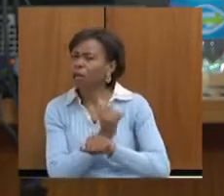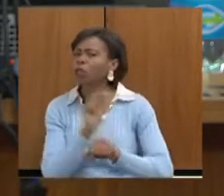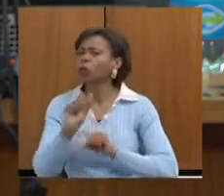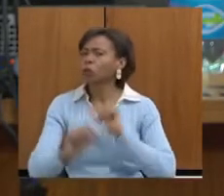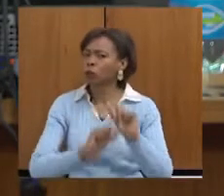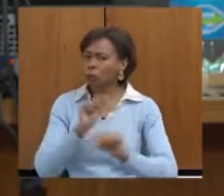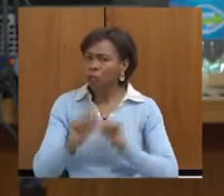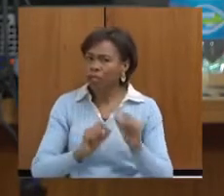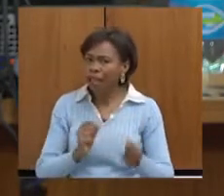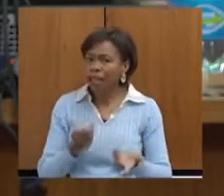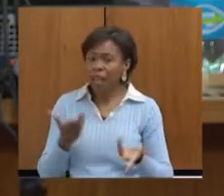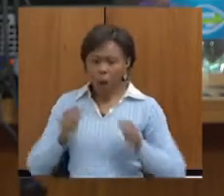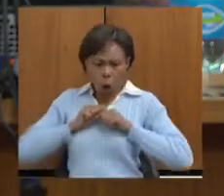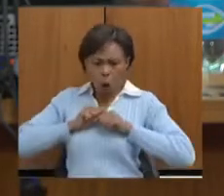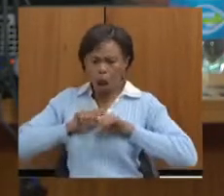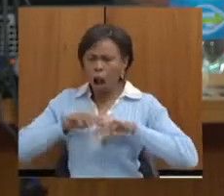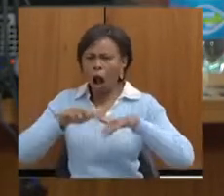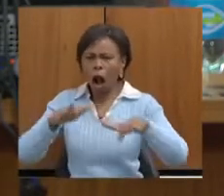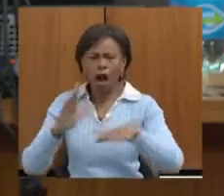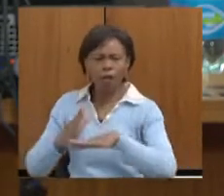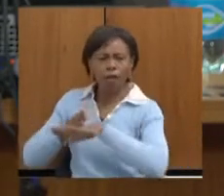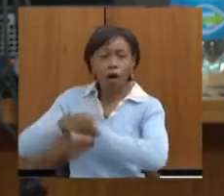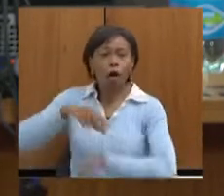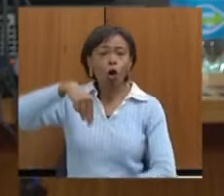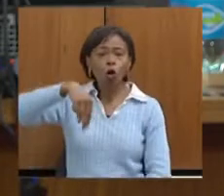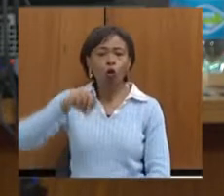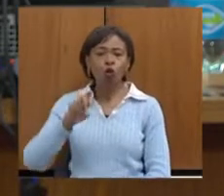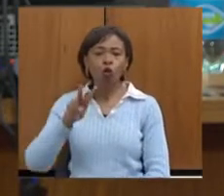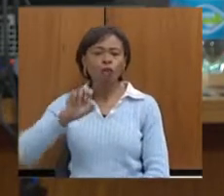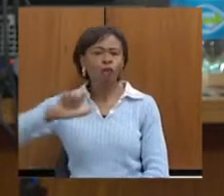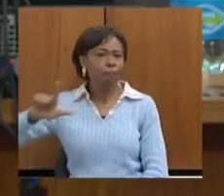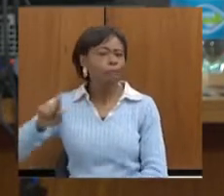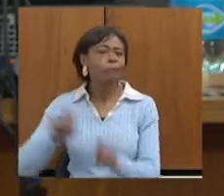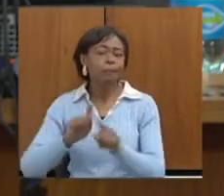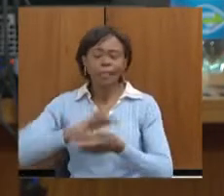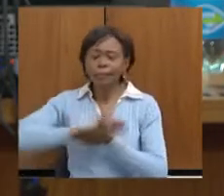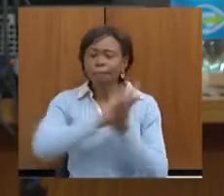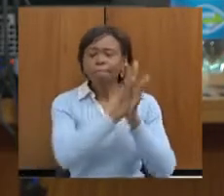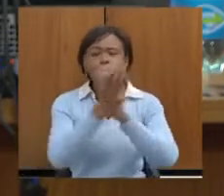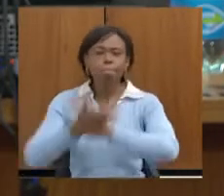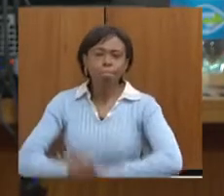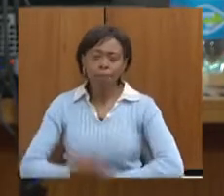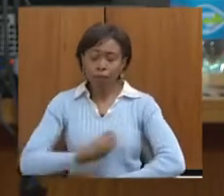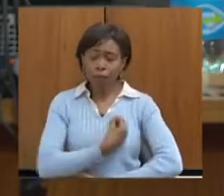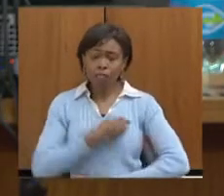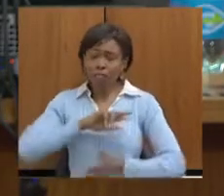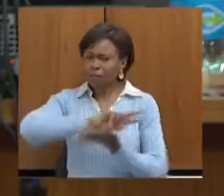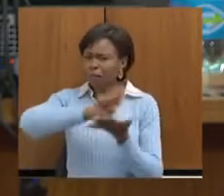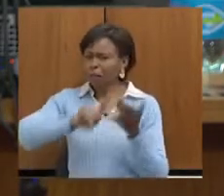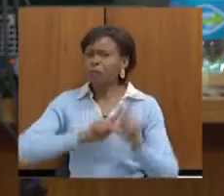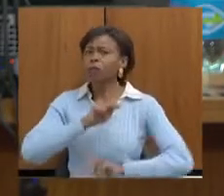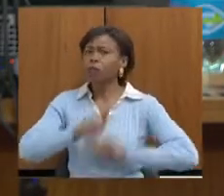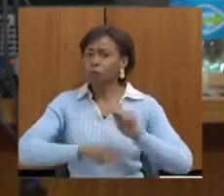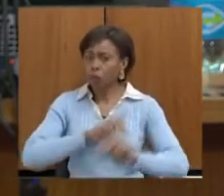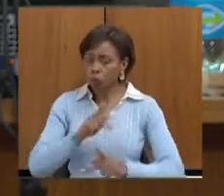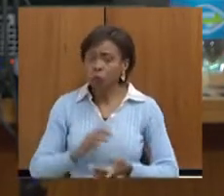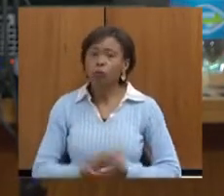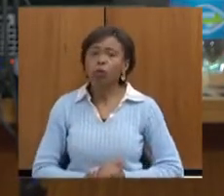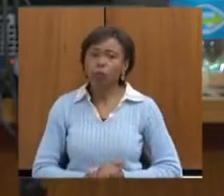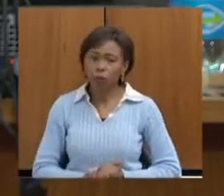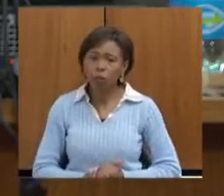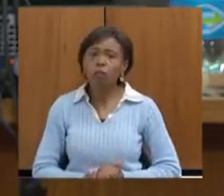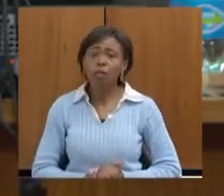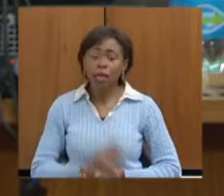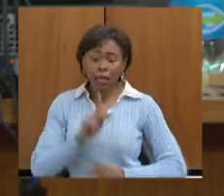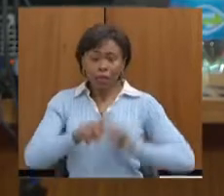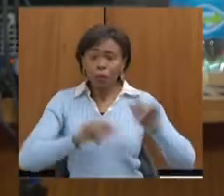invadiu muito mais o território o novel entrou arrasou com a vida de muitas atingidos com a quitação final bom né é